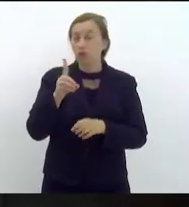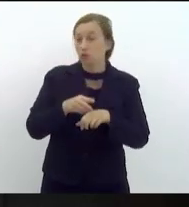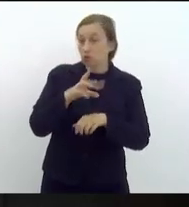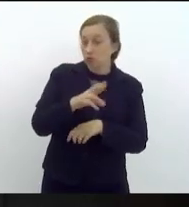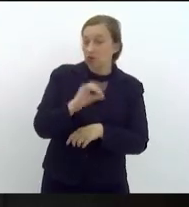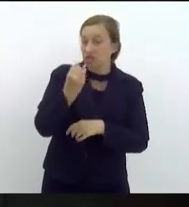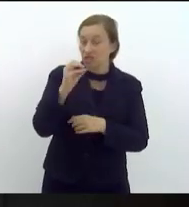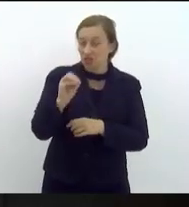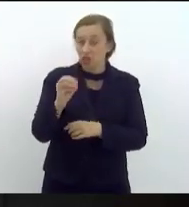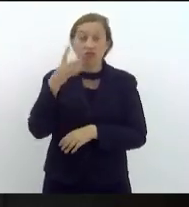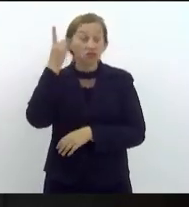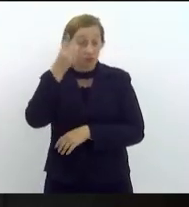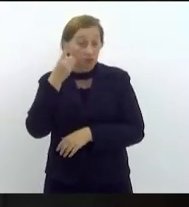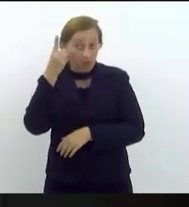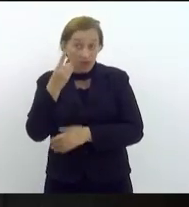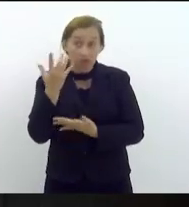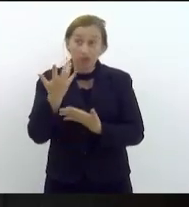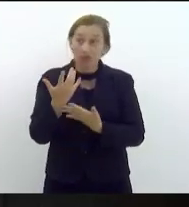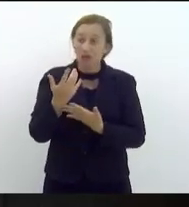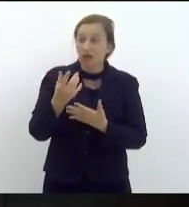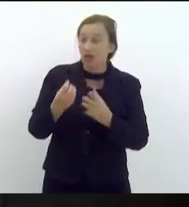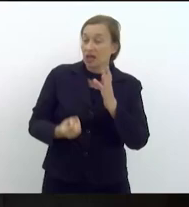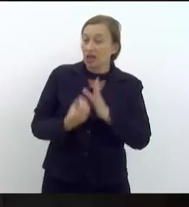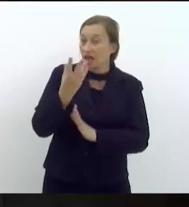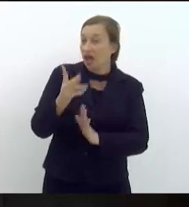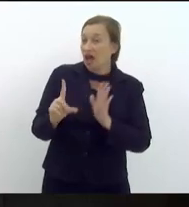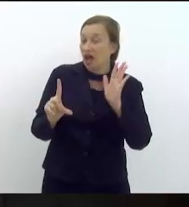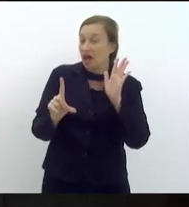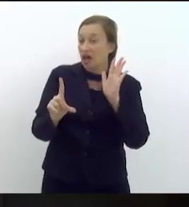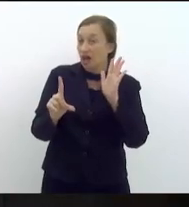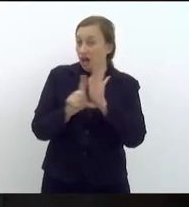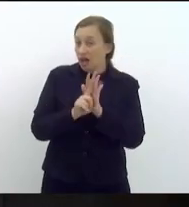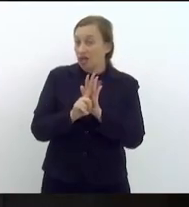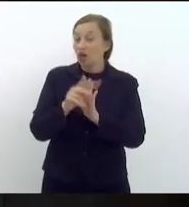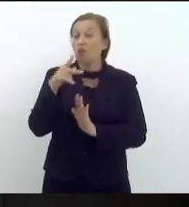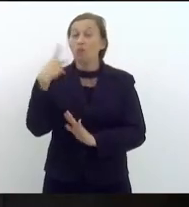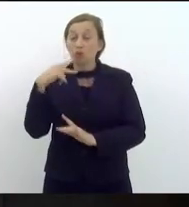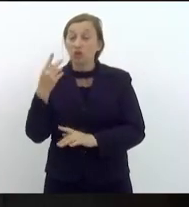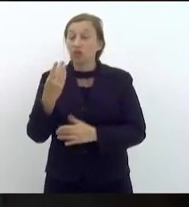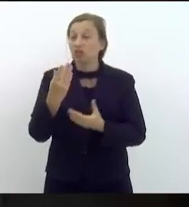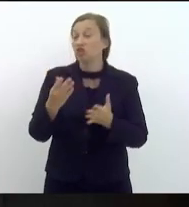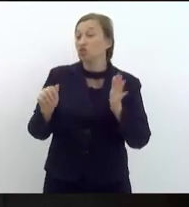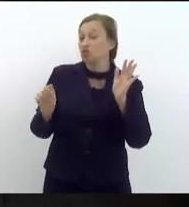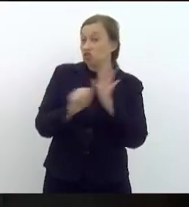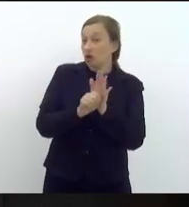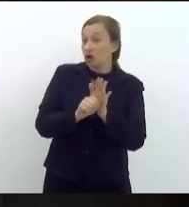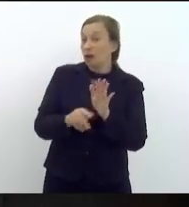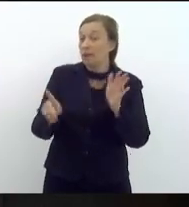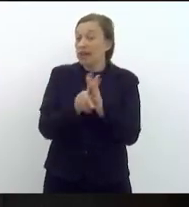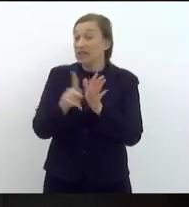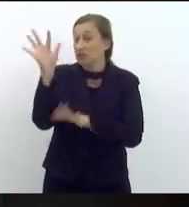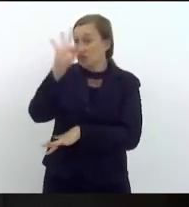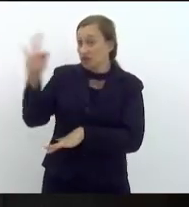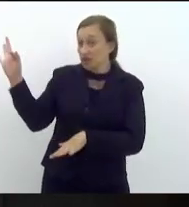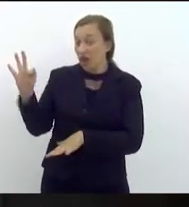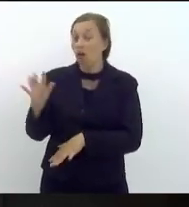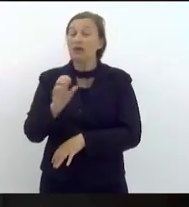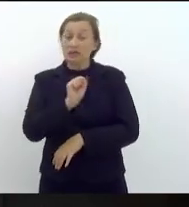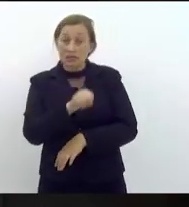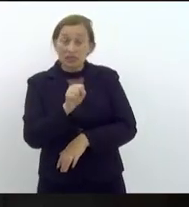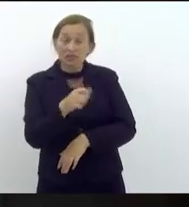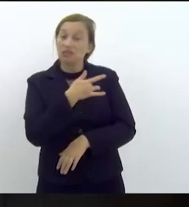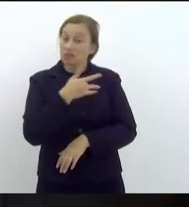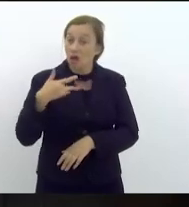Deputado constitucionalista se quer legislar sobre política de drogas políticas de drogas é Federal que a gente pode legislar sobre saúde